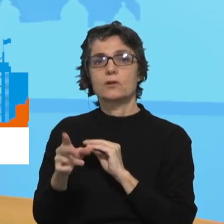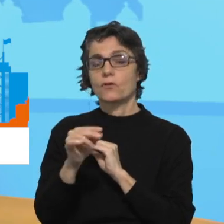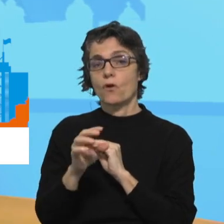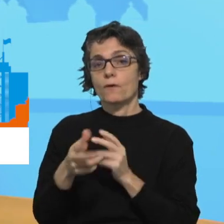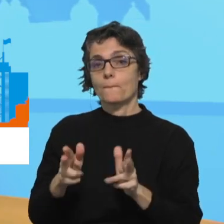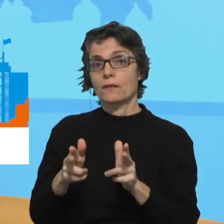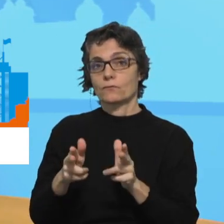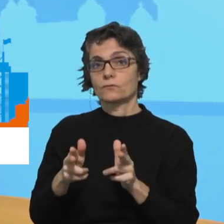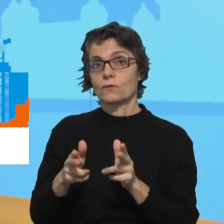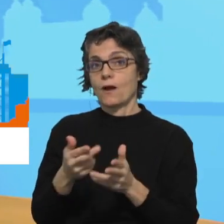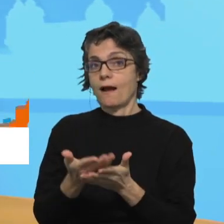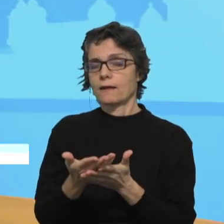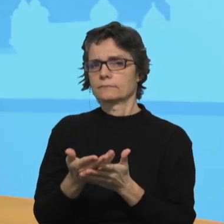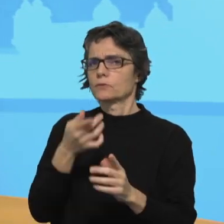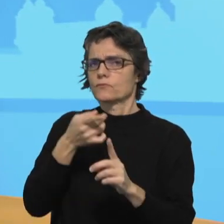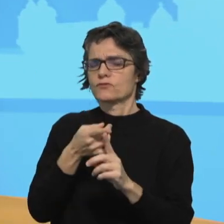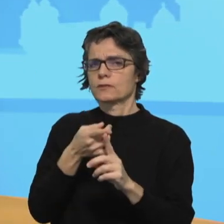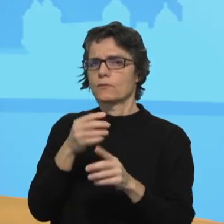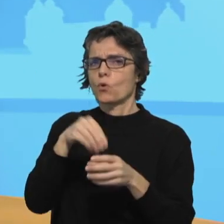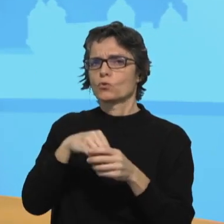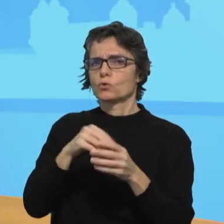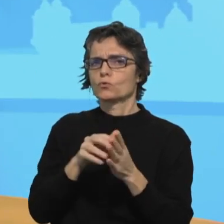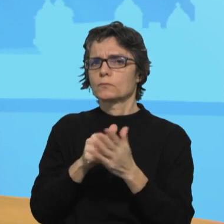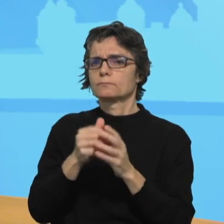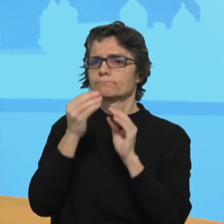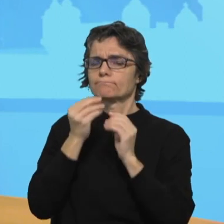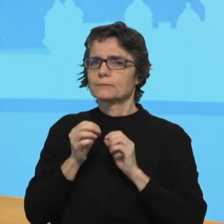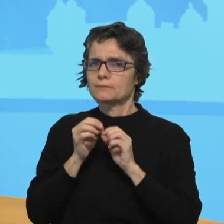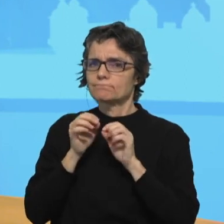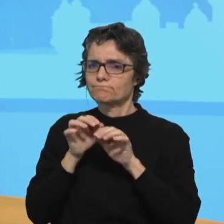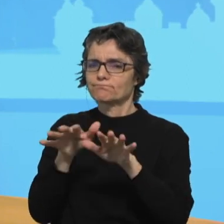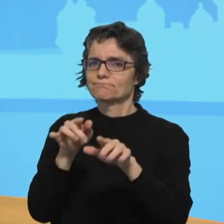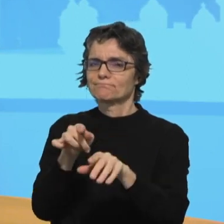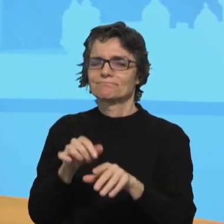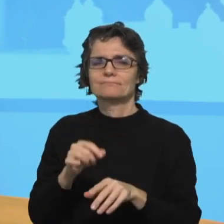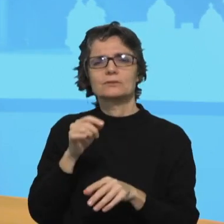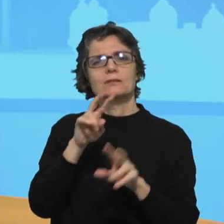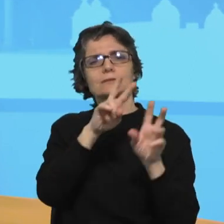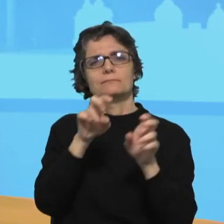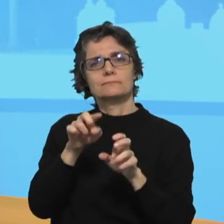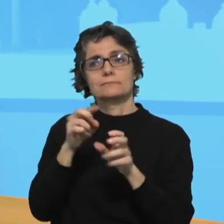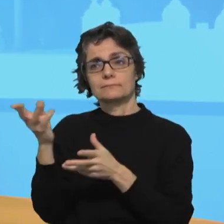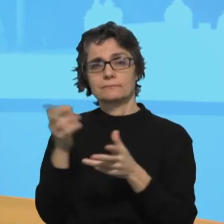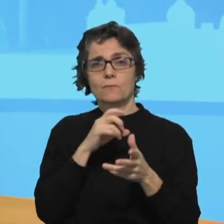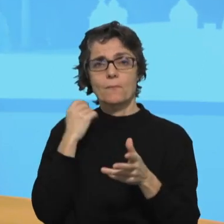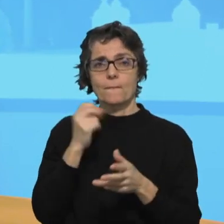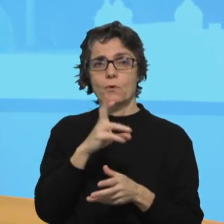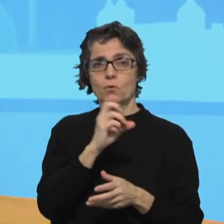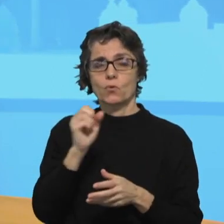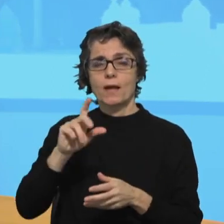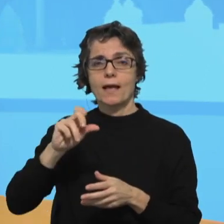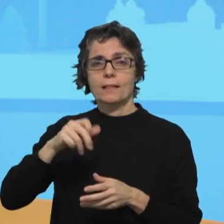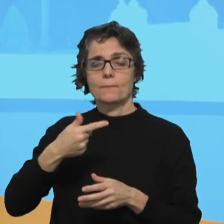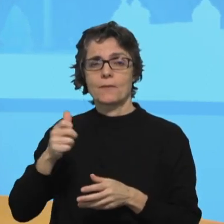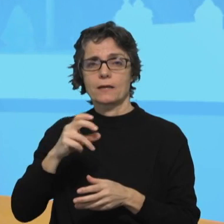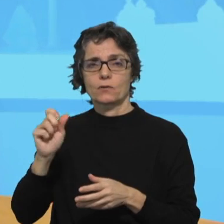métodos para transmitir conteúdos. Um tema que vamos olhar dentro de instantes com o Padre Rui Alberto,